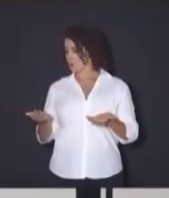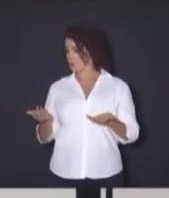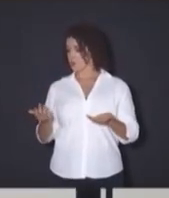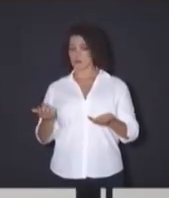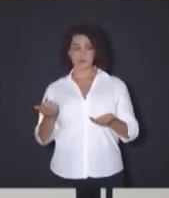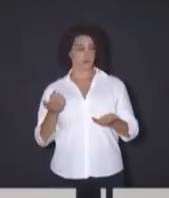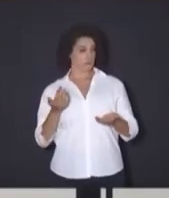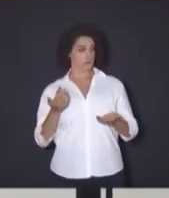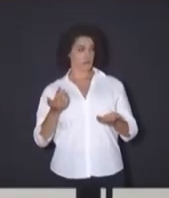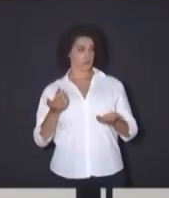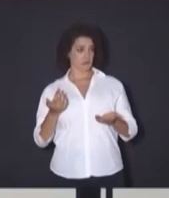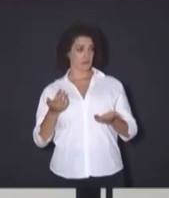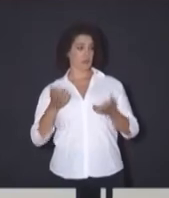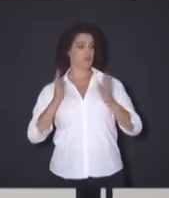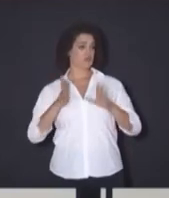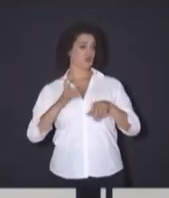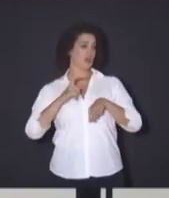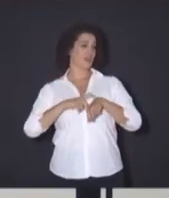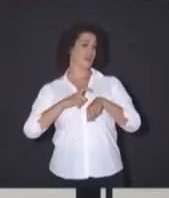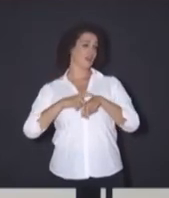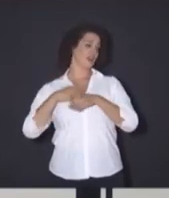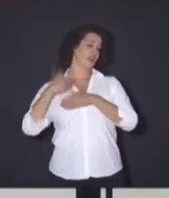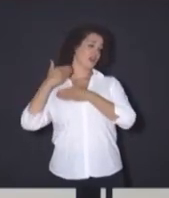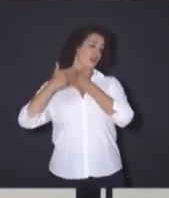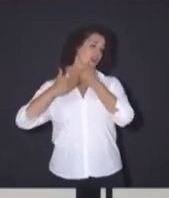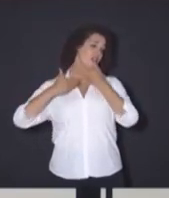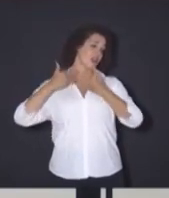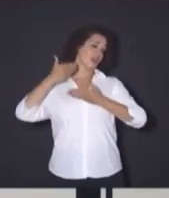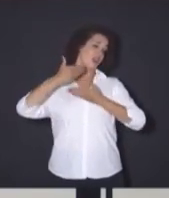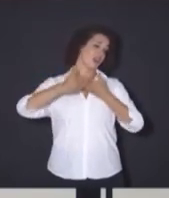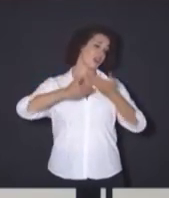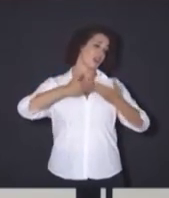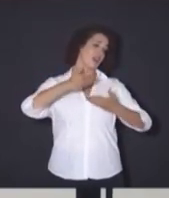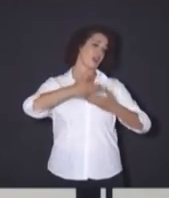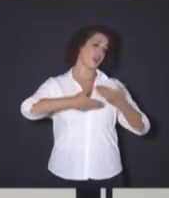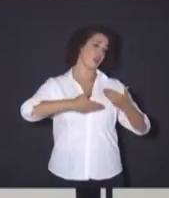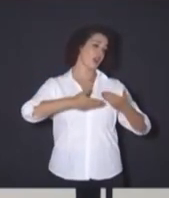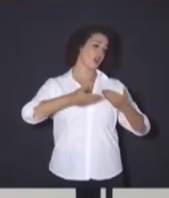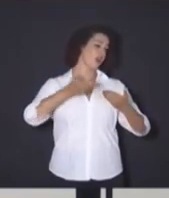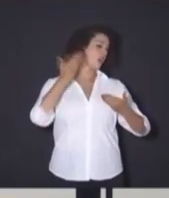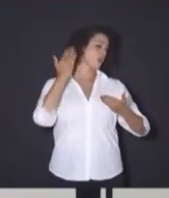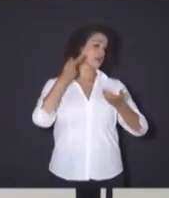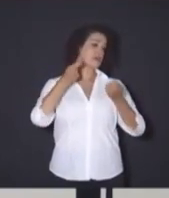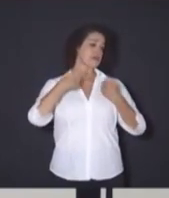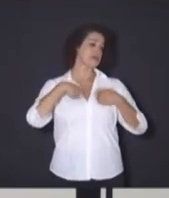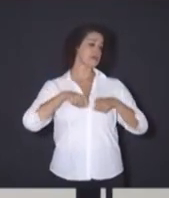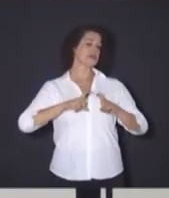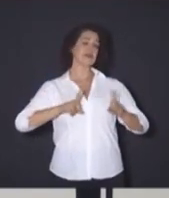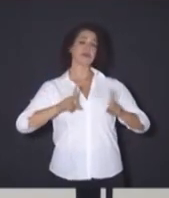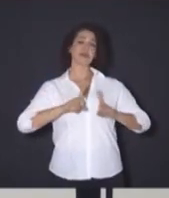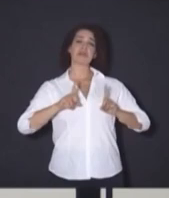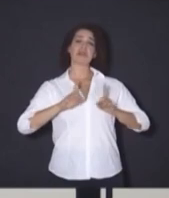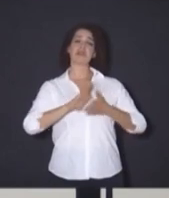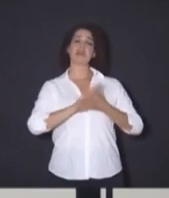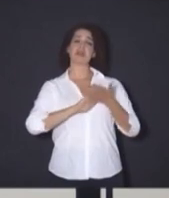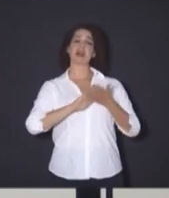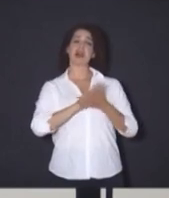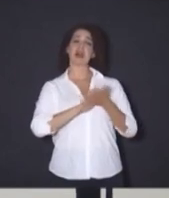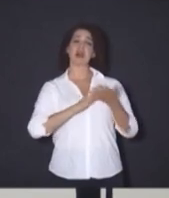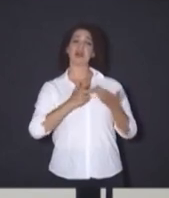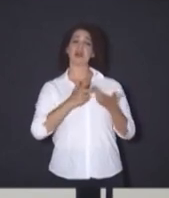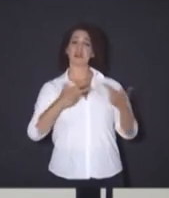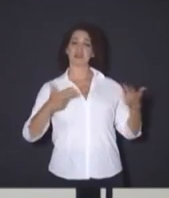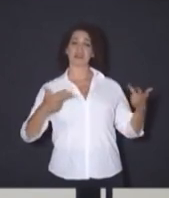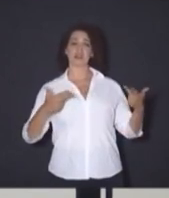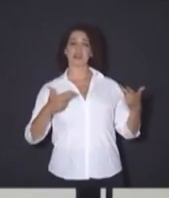Eu disse, o tanto tempo que a gente levou e que não precisou de nada disso. Foi